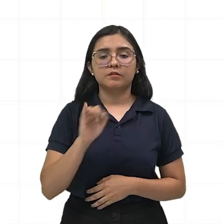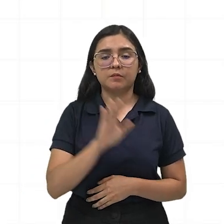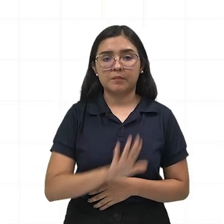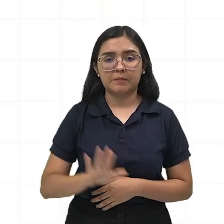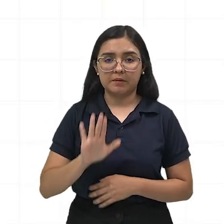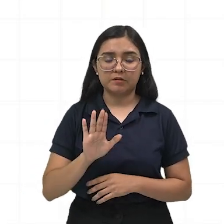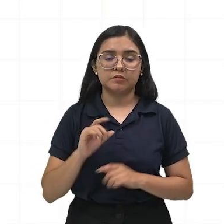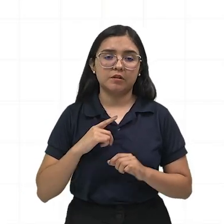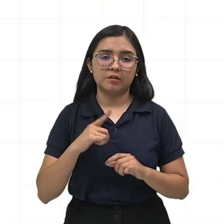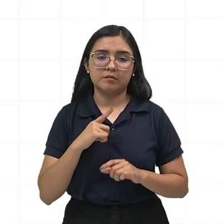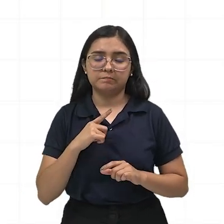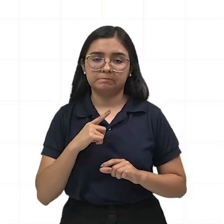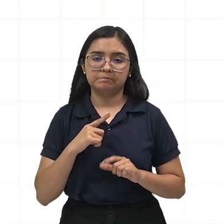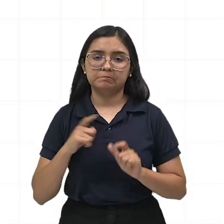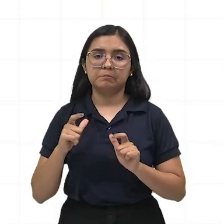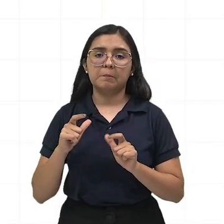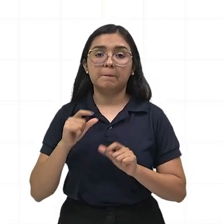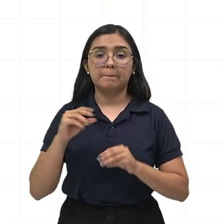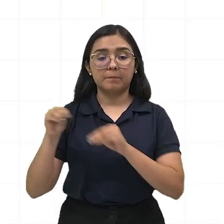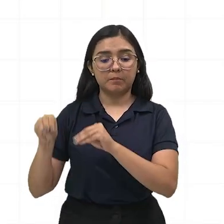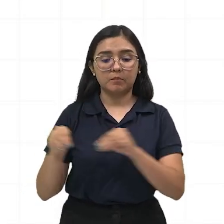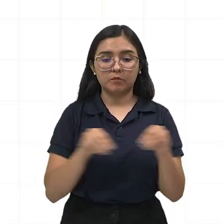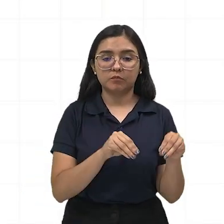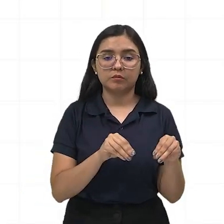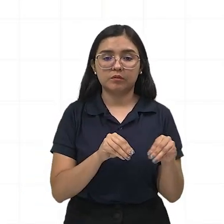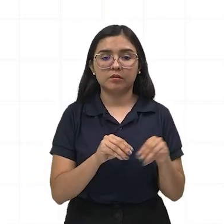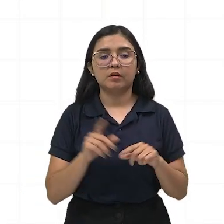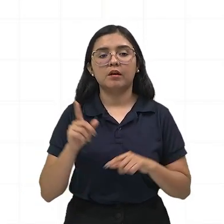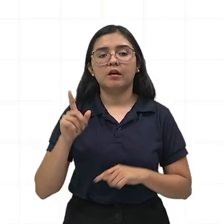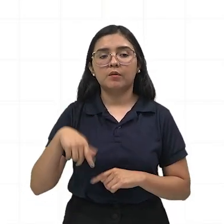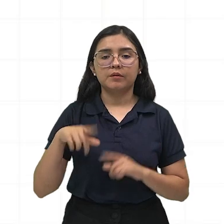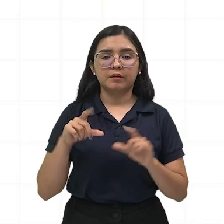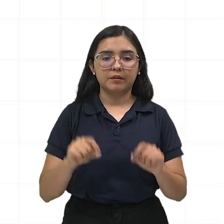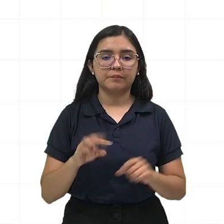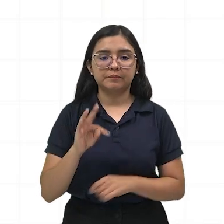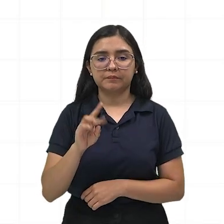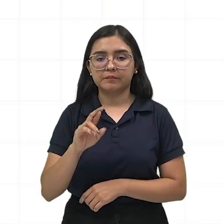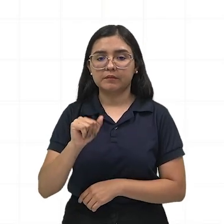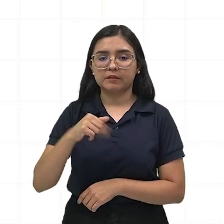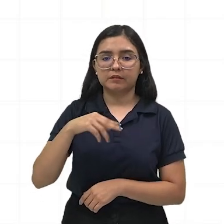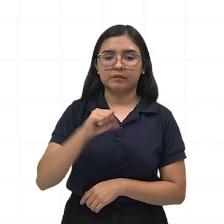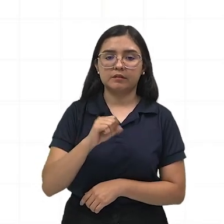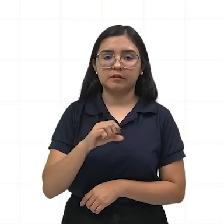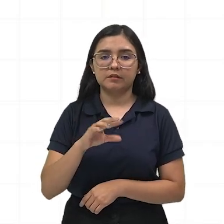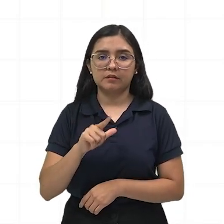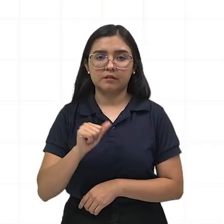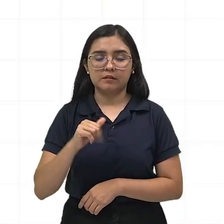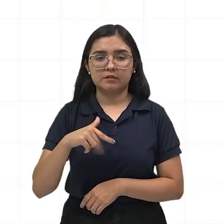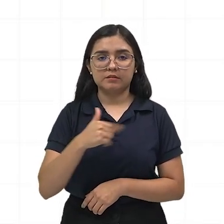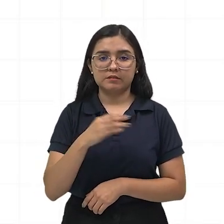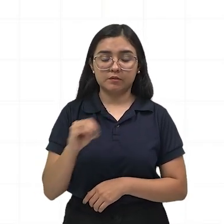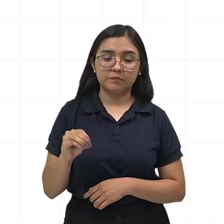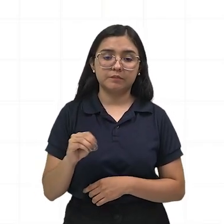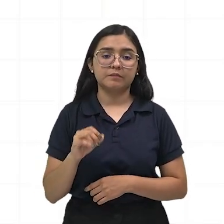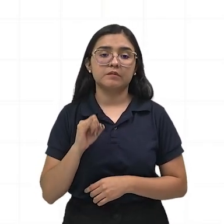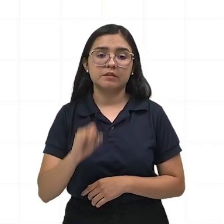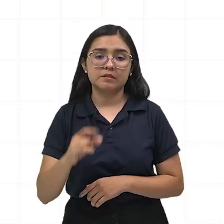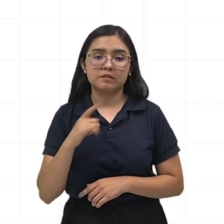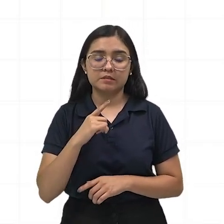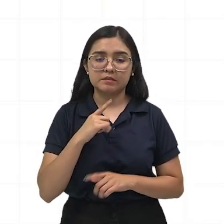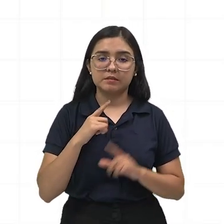novo local, estaremos realizando uma translação. Se girarmos em torno de um ponto, será